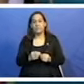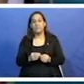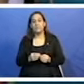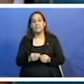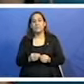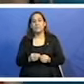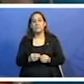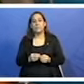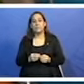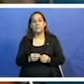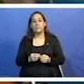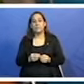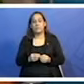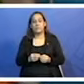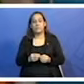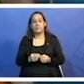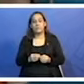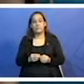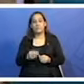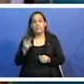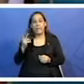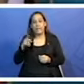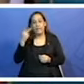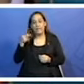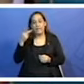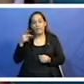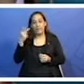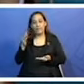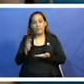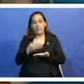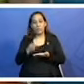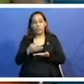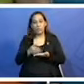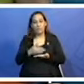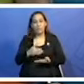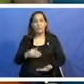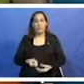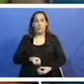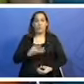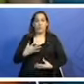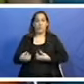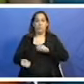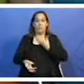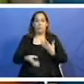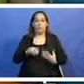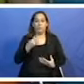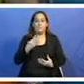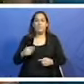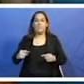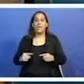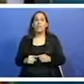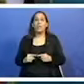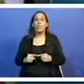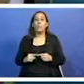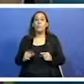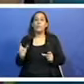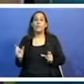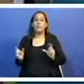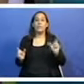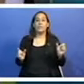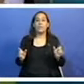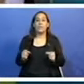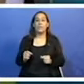para crianças. Então, aqui está falando que dentro desse livro tem poesias rimadas feitas